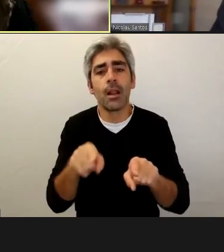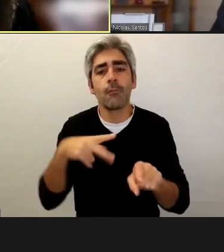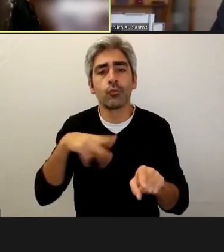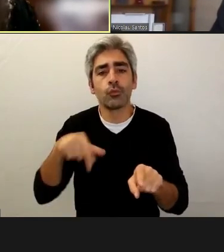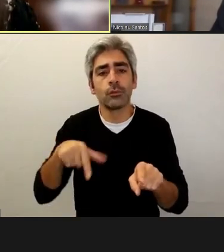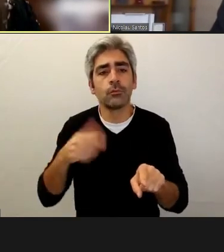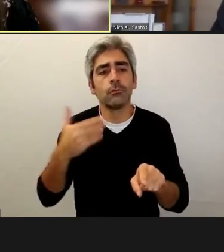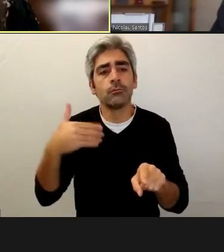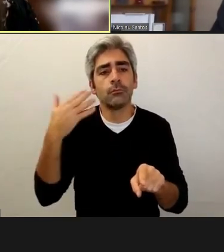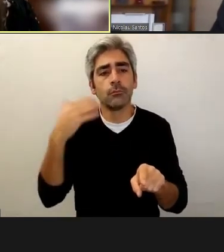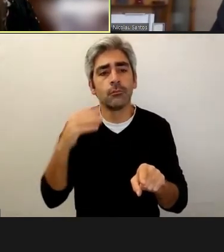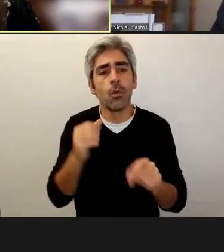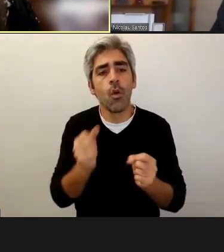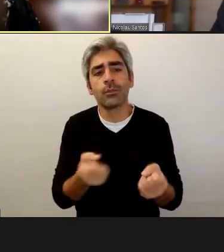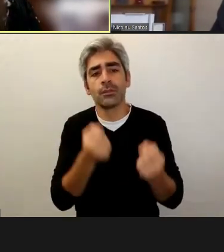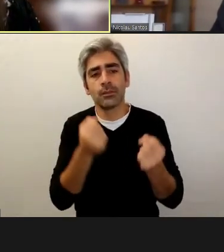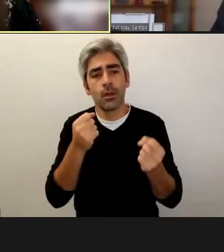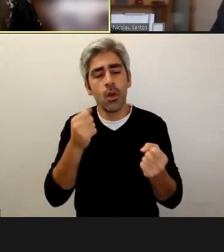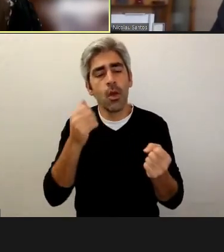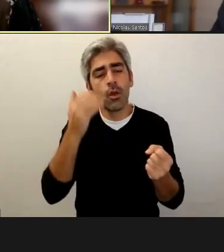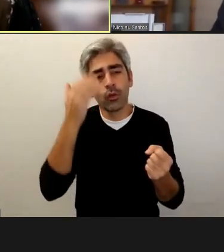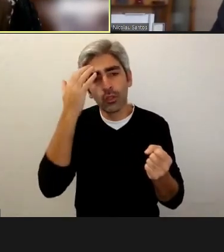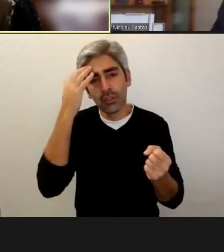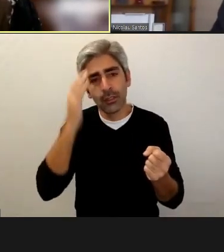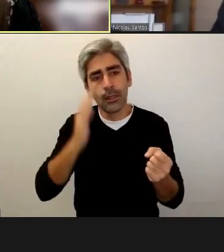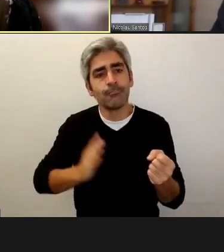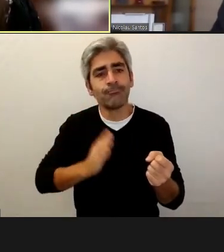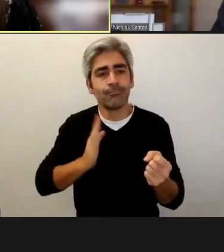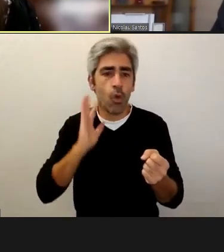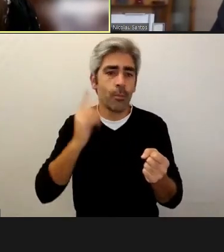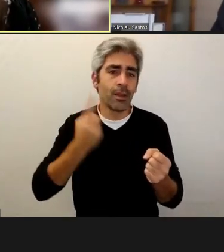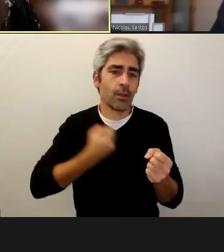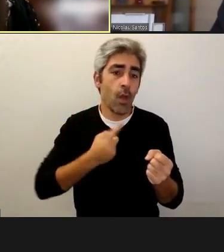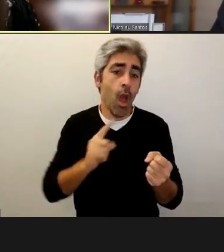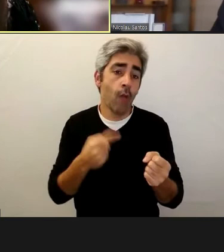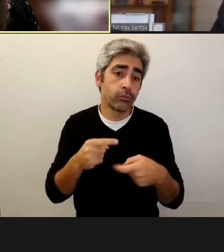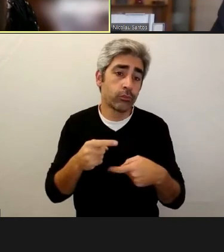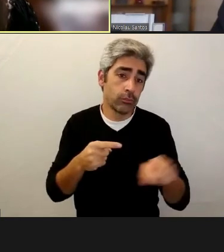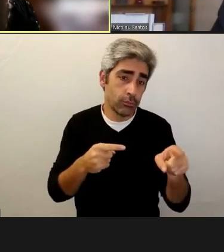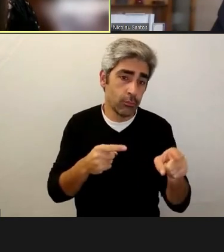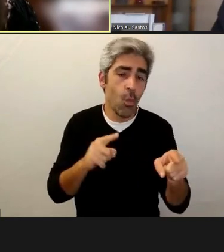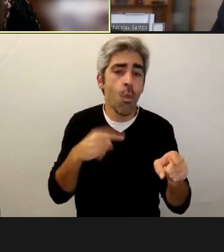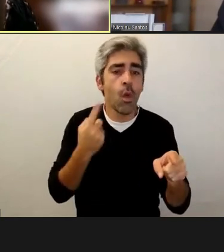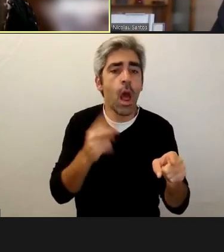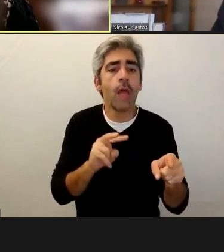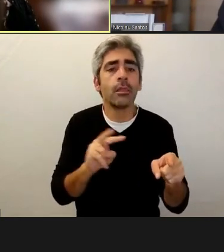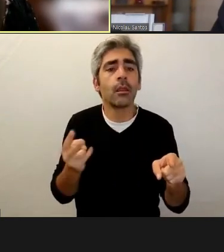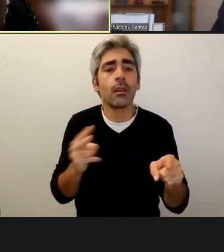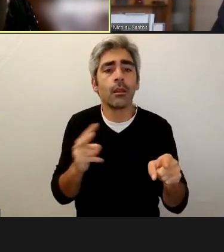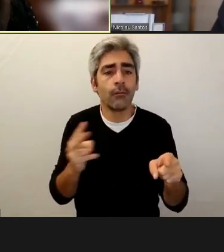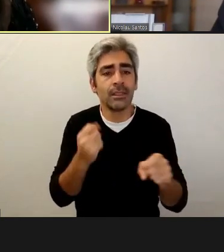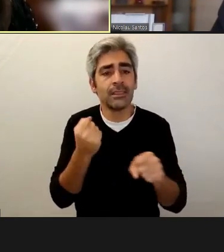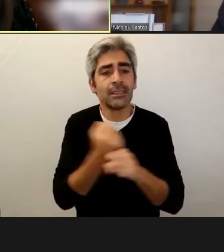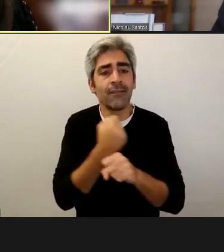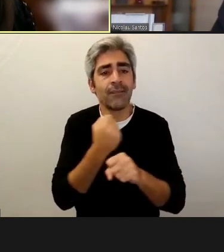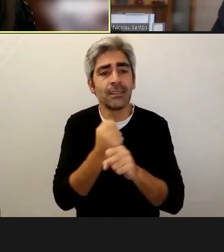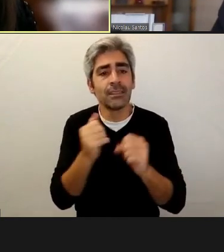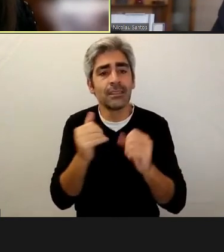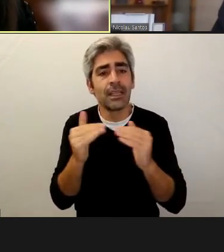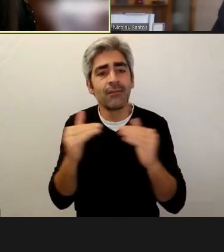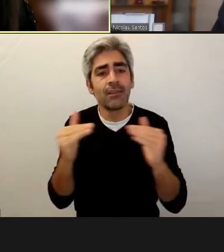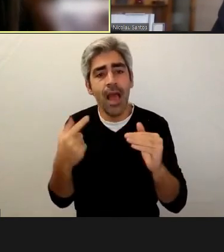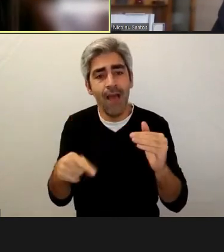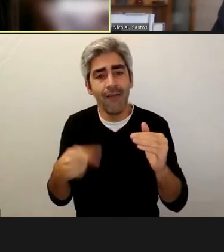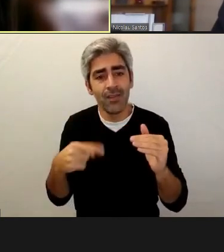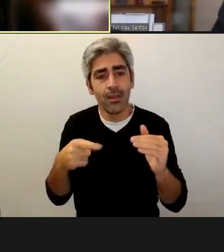era a objeção de consciência ao serviço militar obrigatório, para a qual se previa uma obrigação equivalente, um serviço alternativo, mas